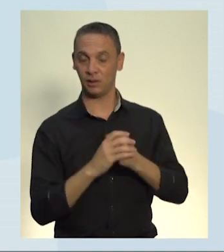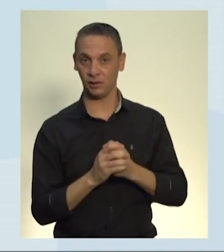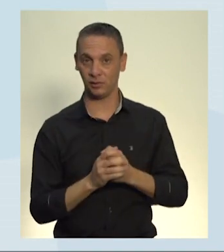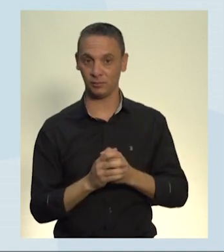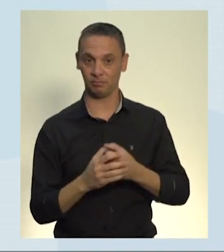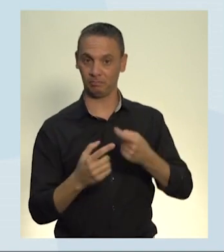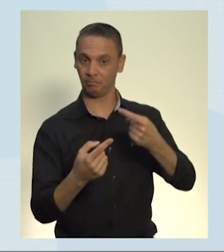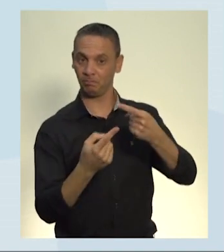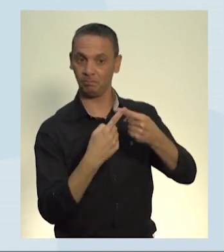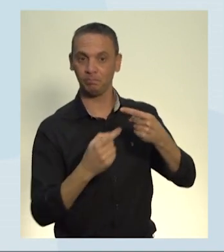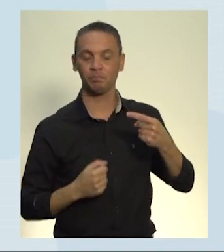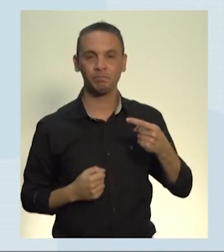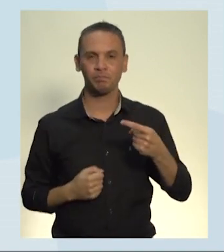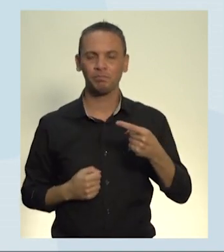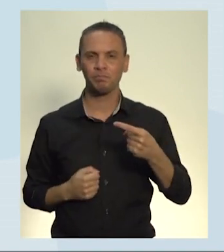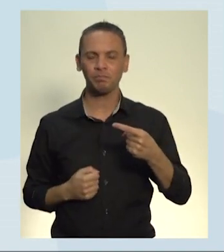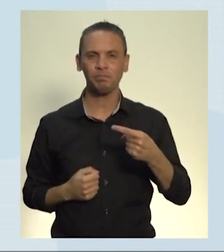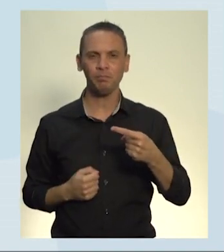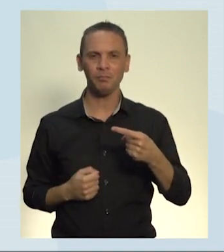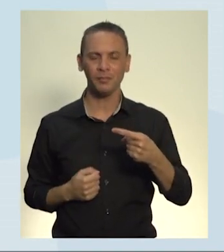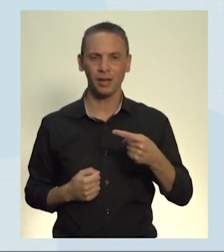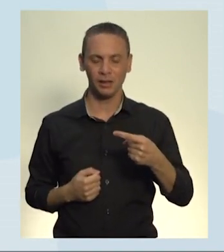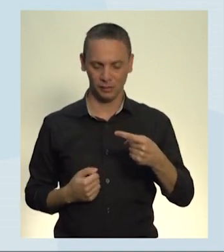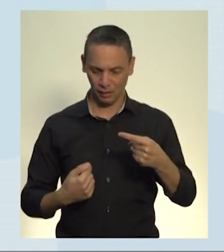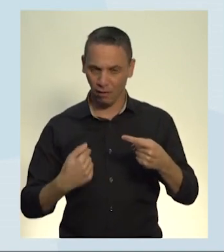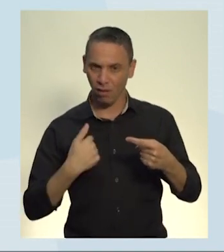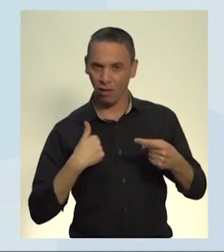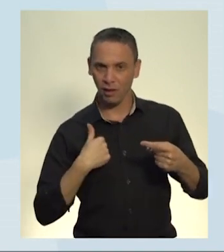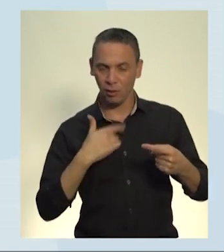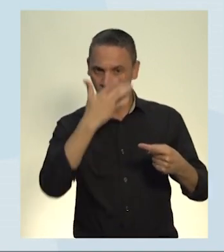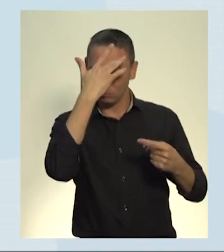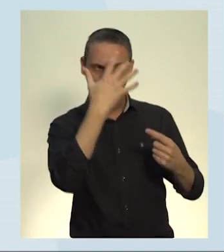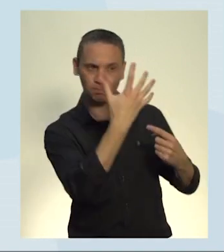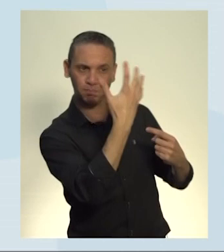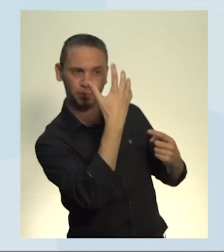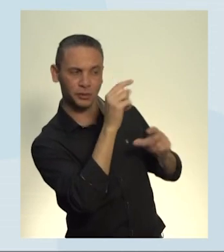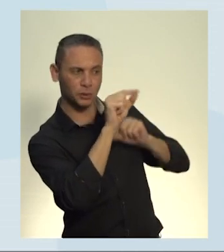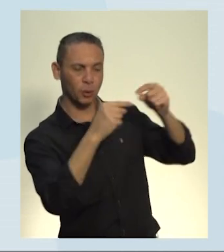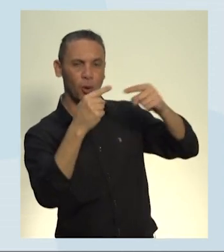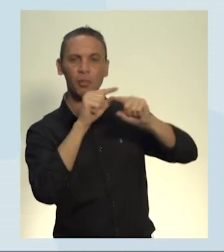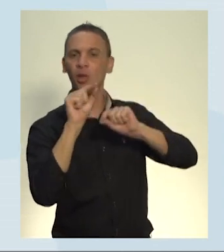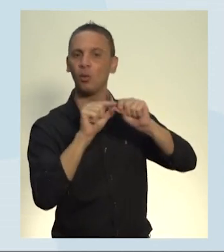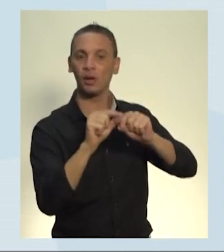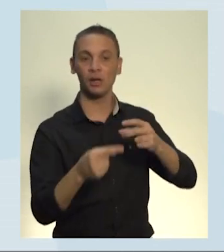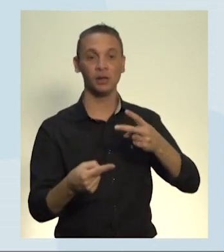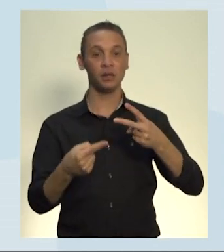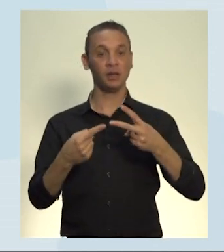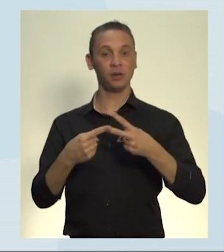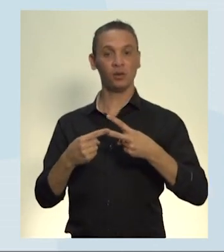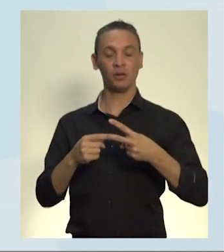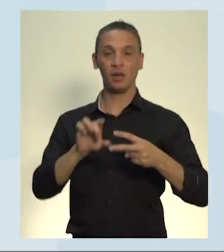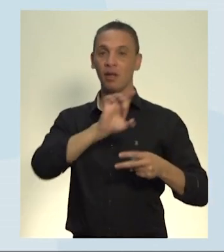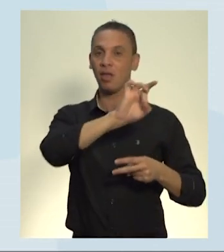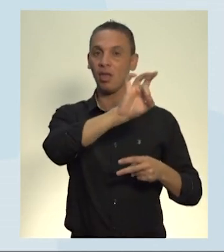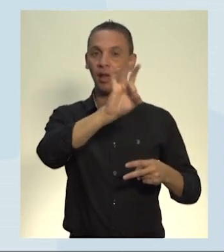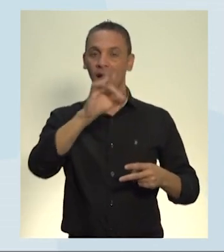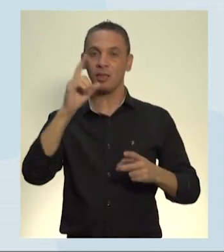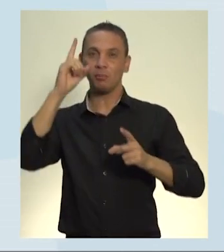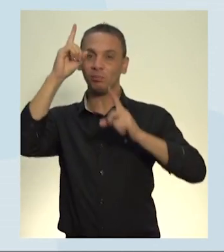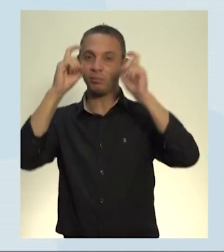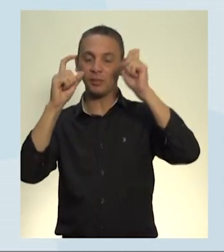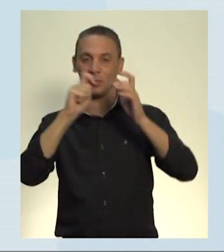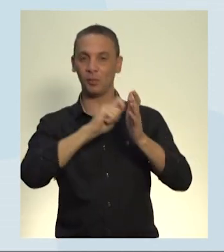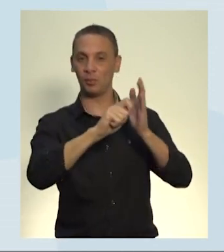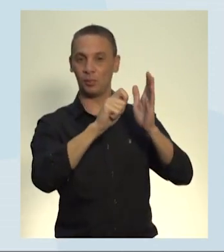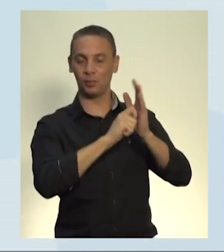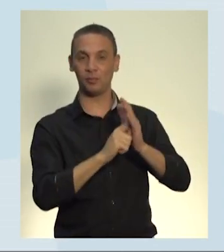seja, importantes. Primeiro, quais elementos me influenciam? E a atividade era um autorretrato. O que eu quero